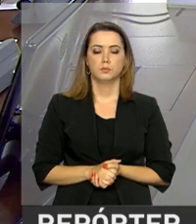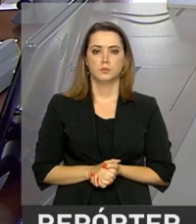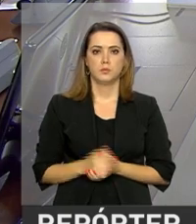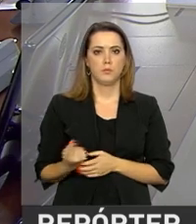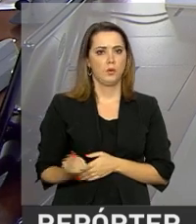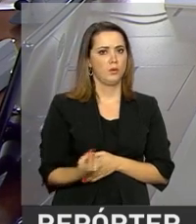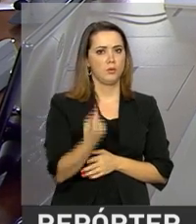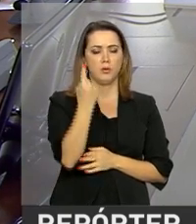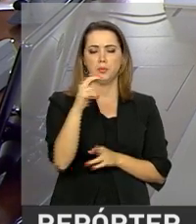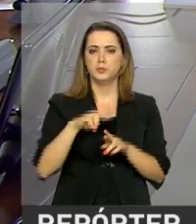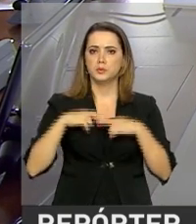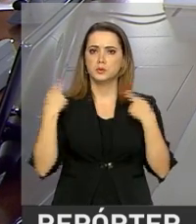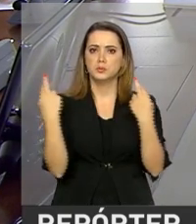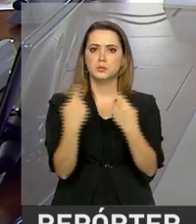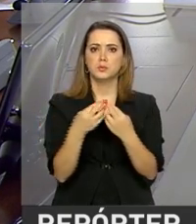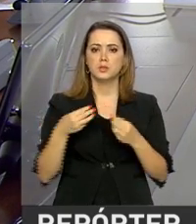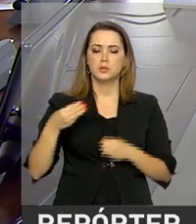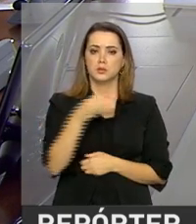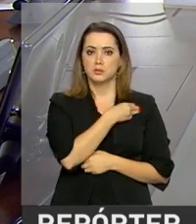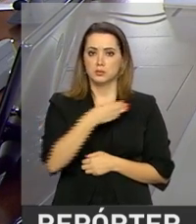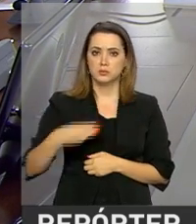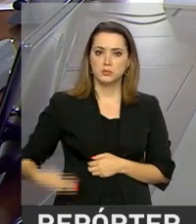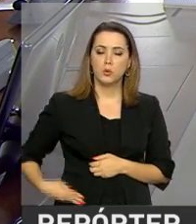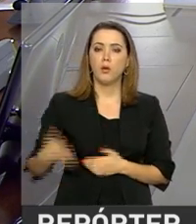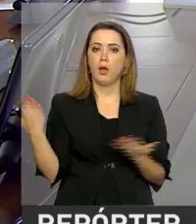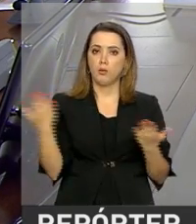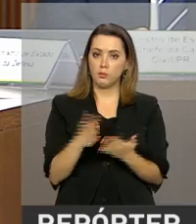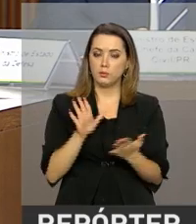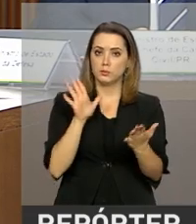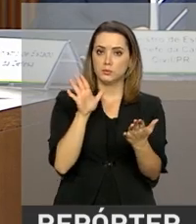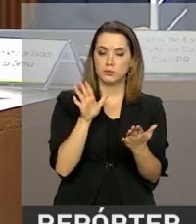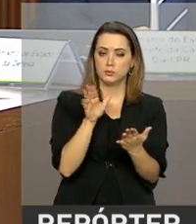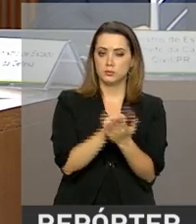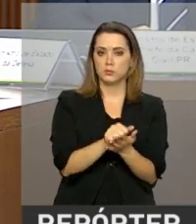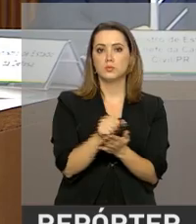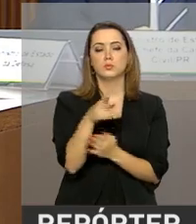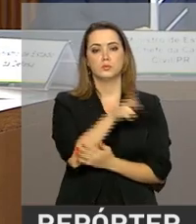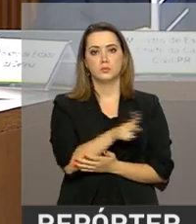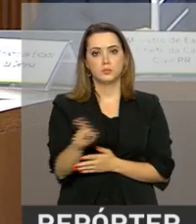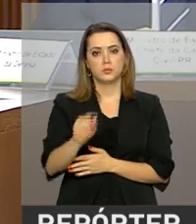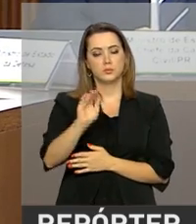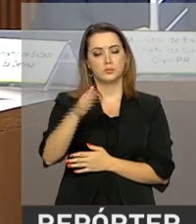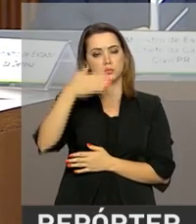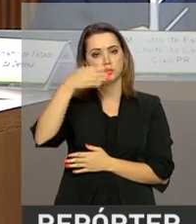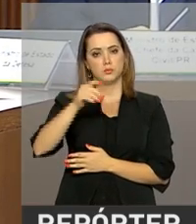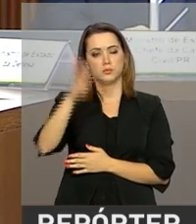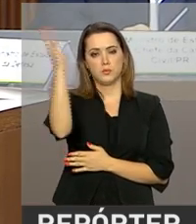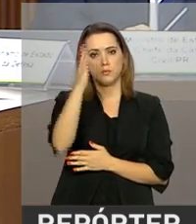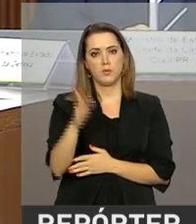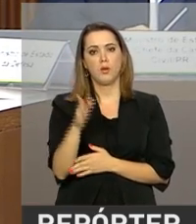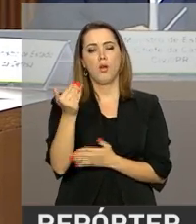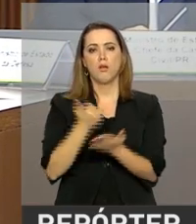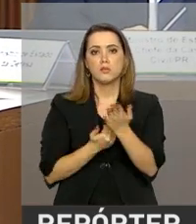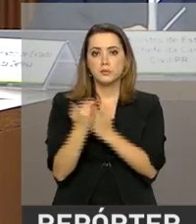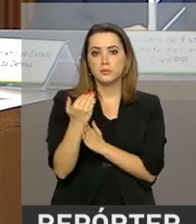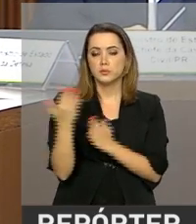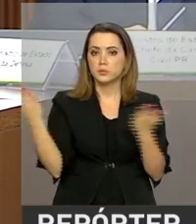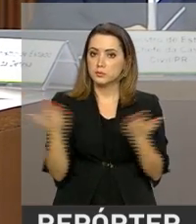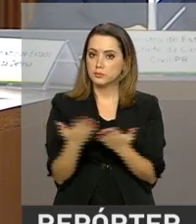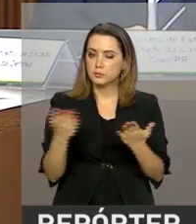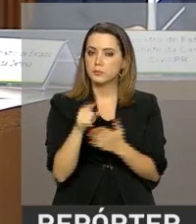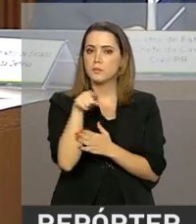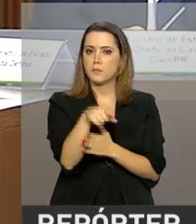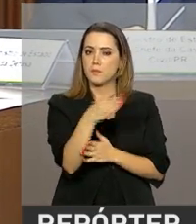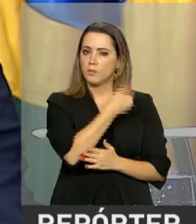Na primeira reunião ministerial, como presidente definitivo do Brasil, Michel Temer disse que a partir de agora o governo vai ser